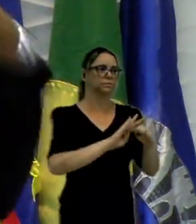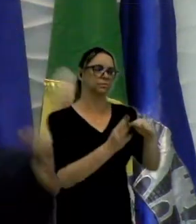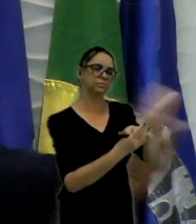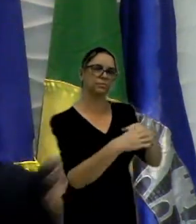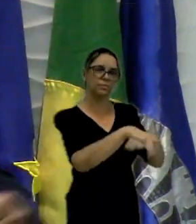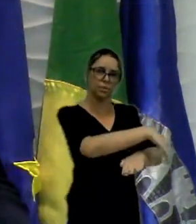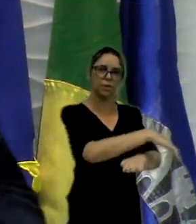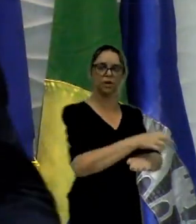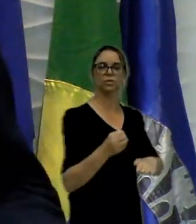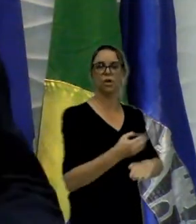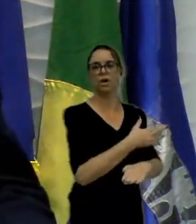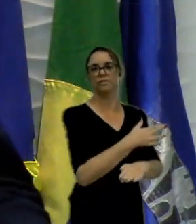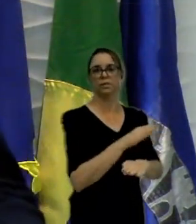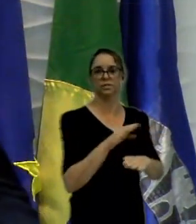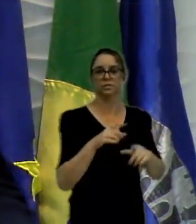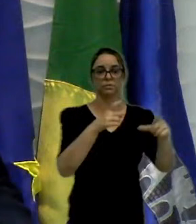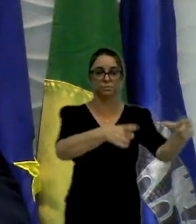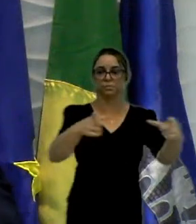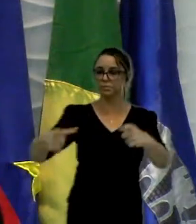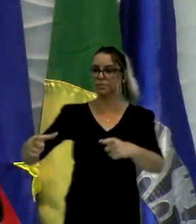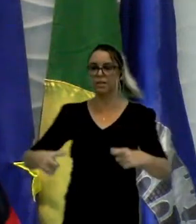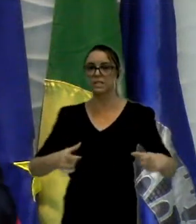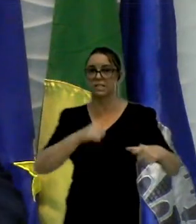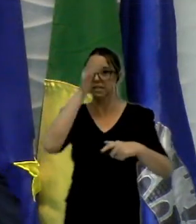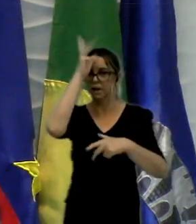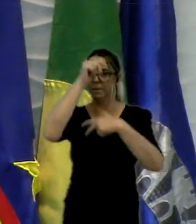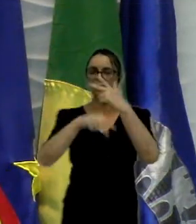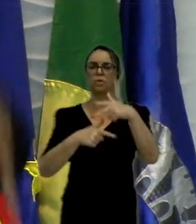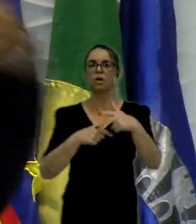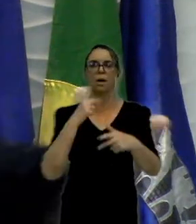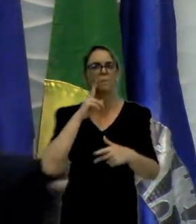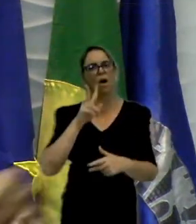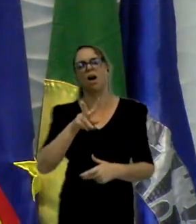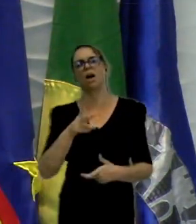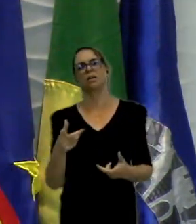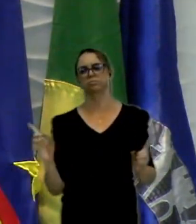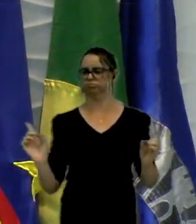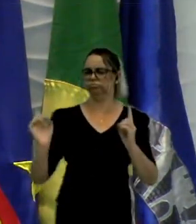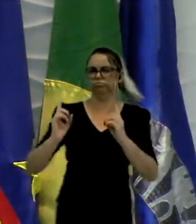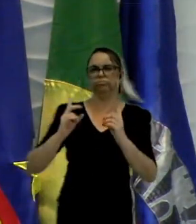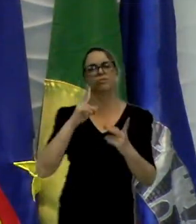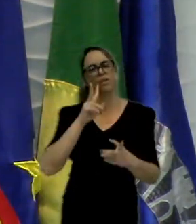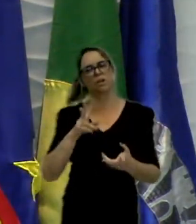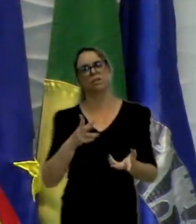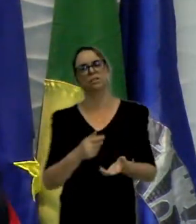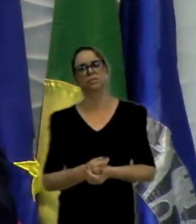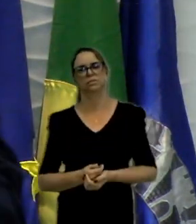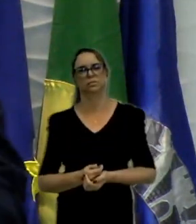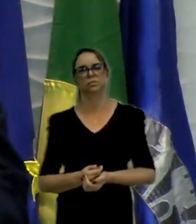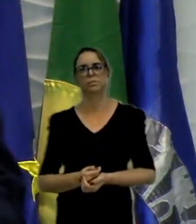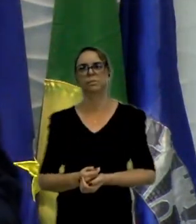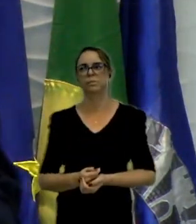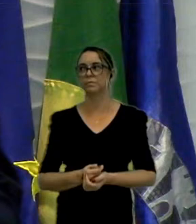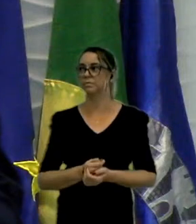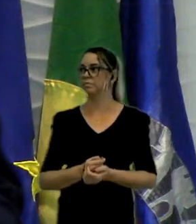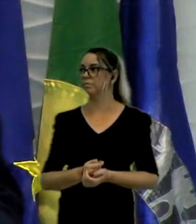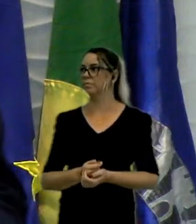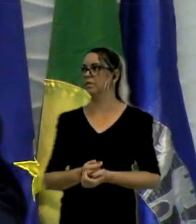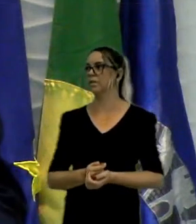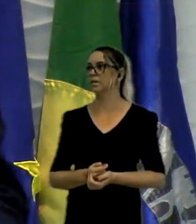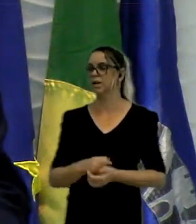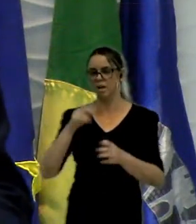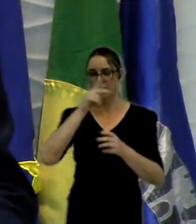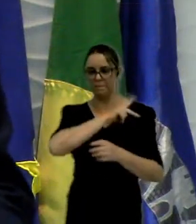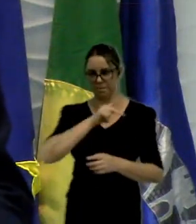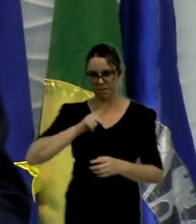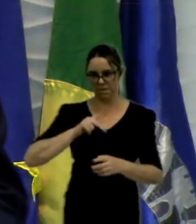4 bairros de São Bento, seu gerente. Mostra a cara. Bora concluir, vereador. Já terminou. Senhor